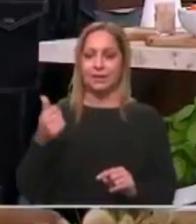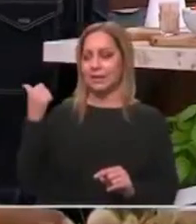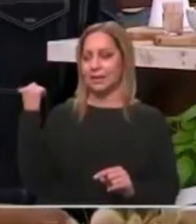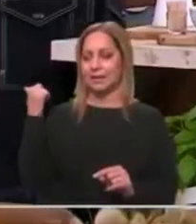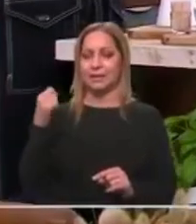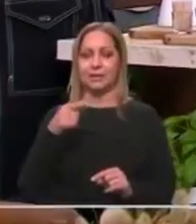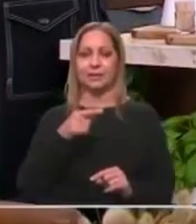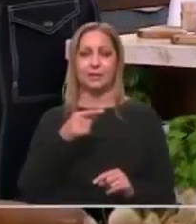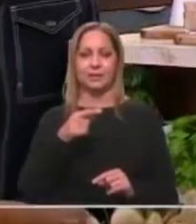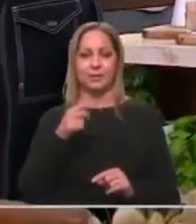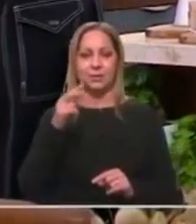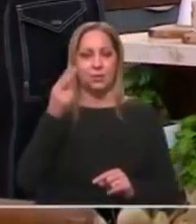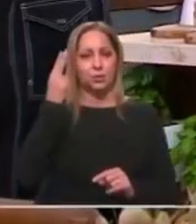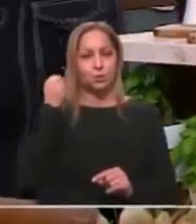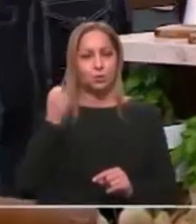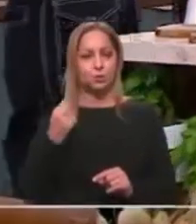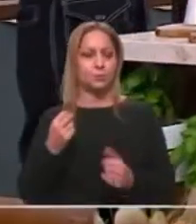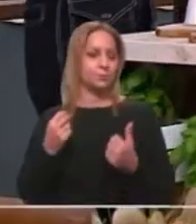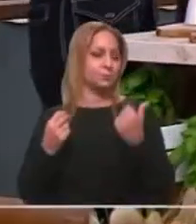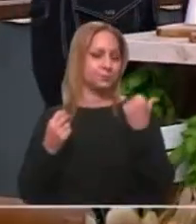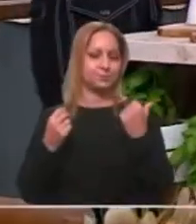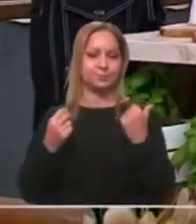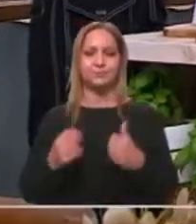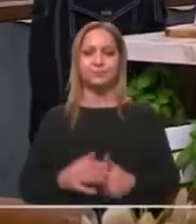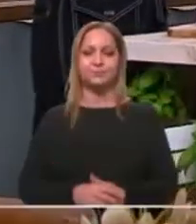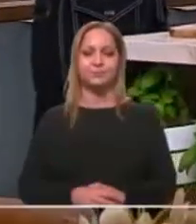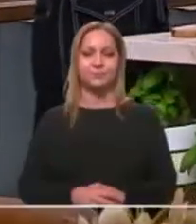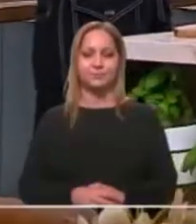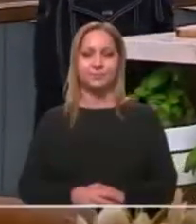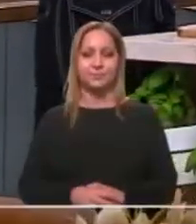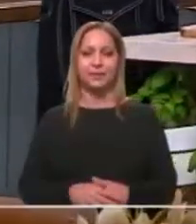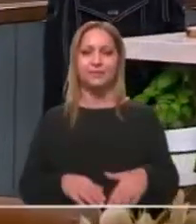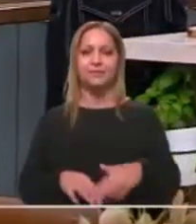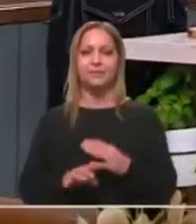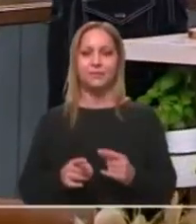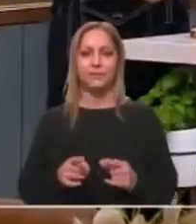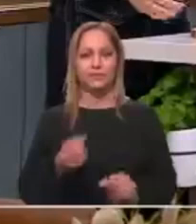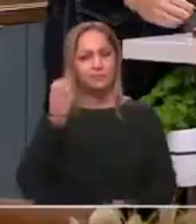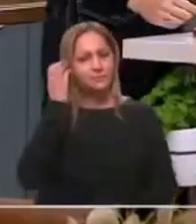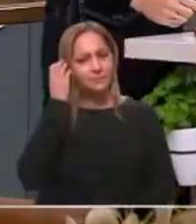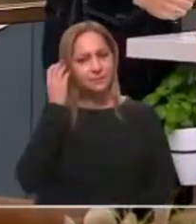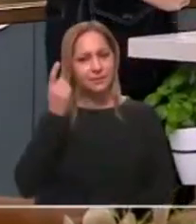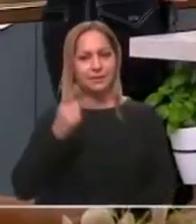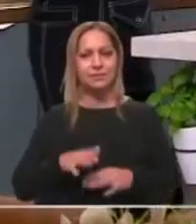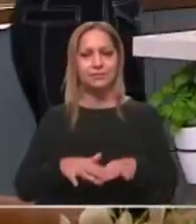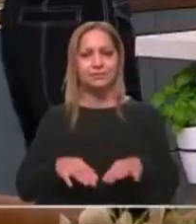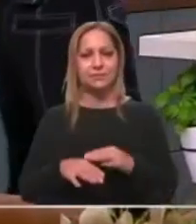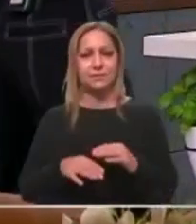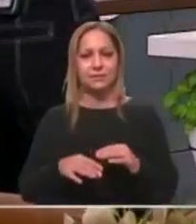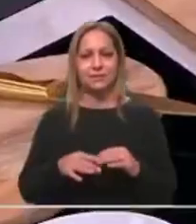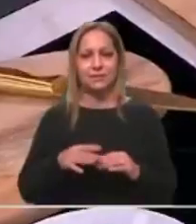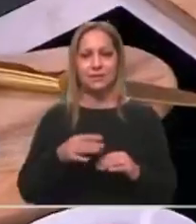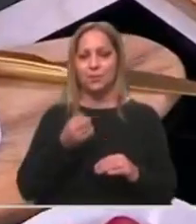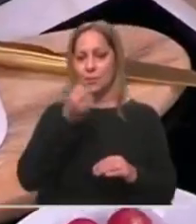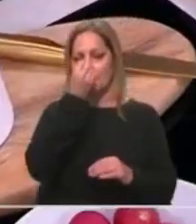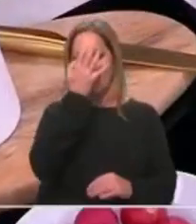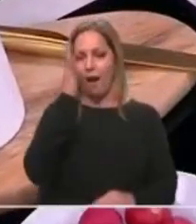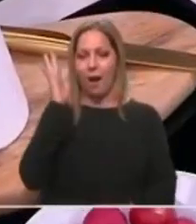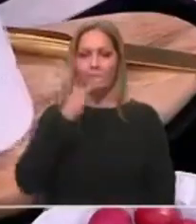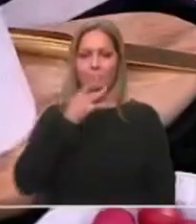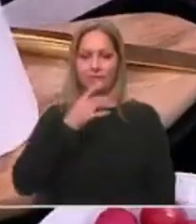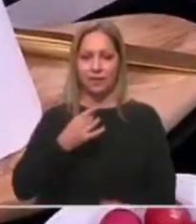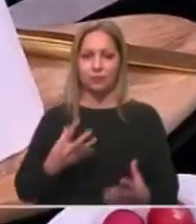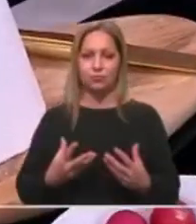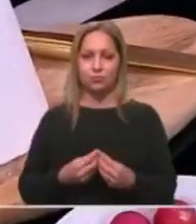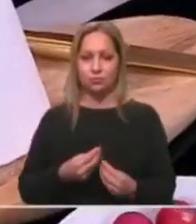Eu vou pôr os óculos para... E é para fazer o quê? O que é isto? É para fazer uma árvore de Natal com comida.